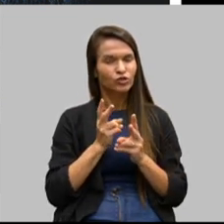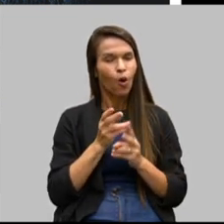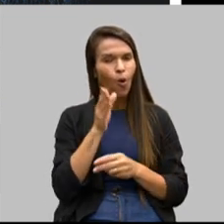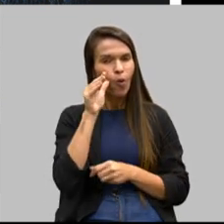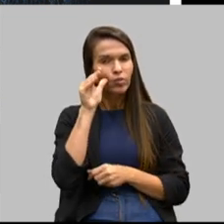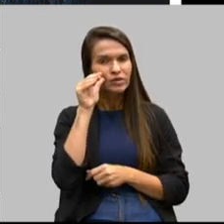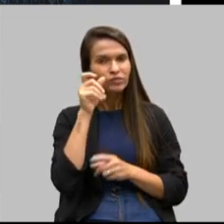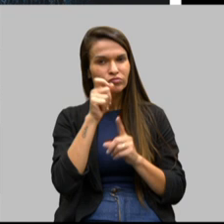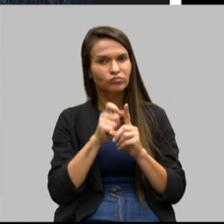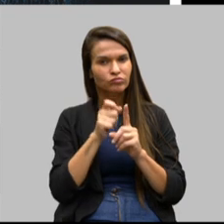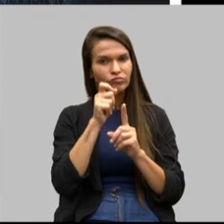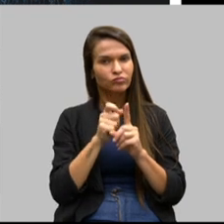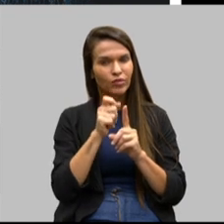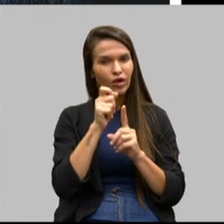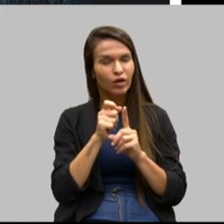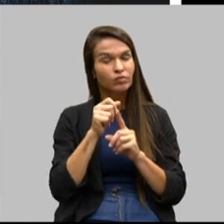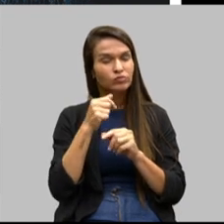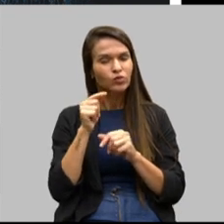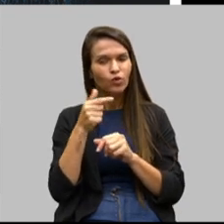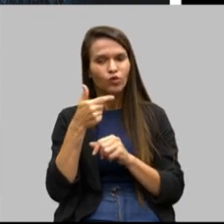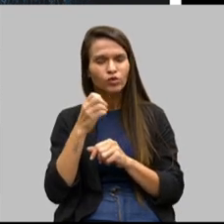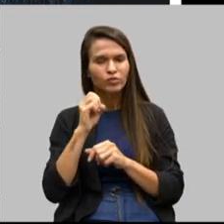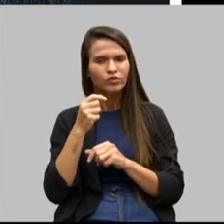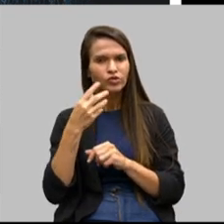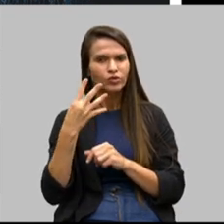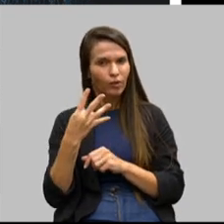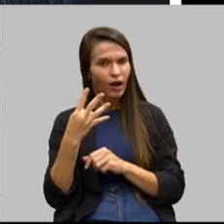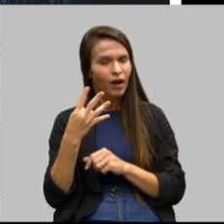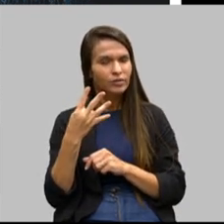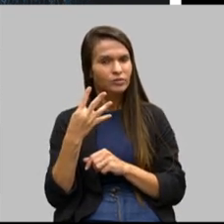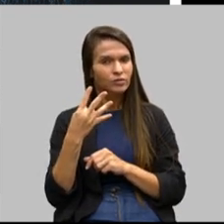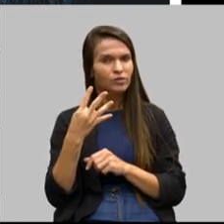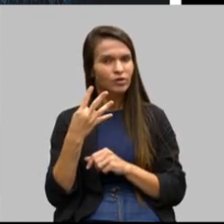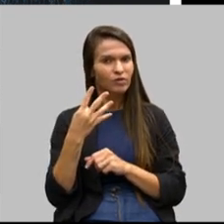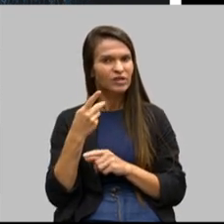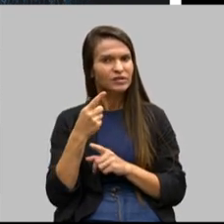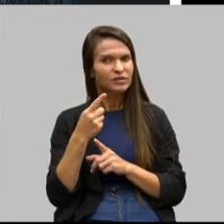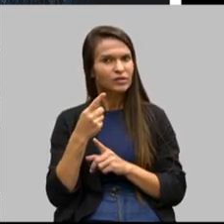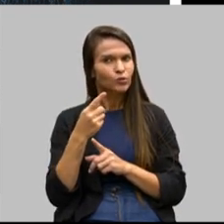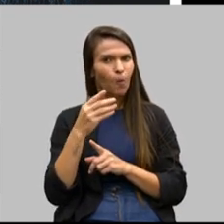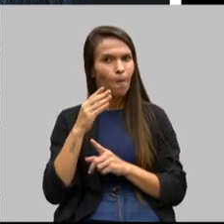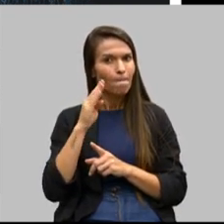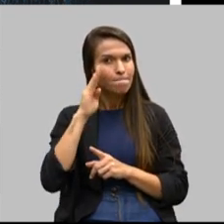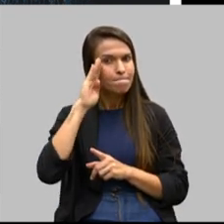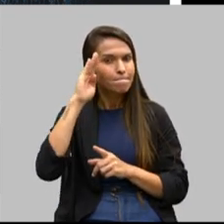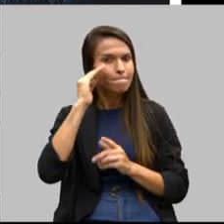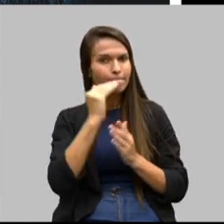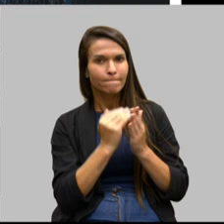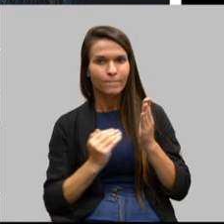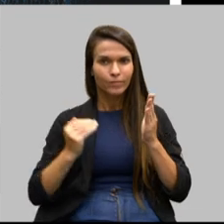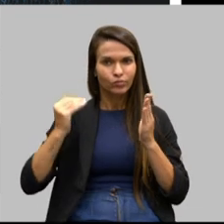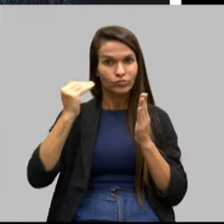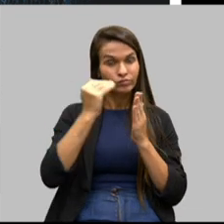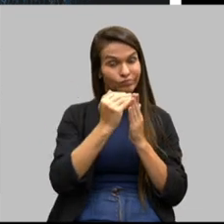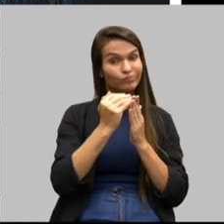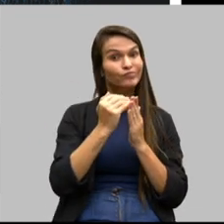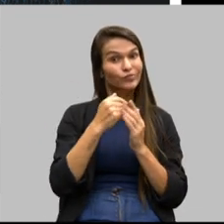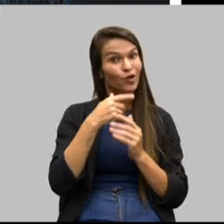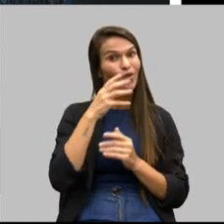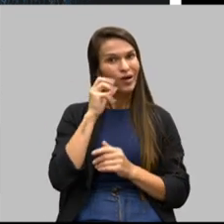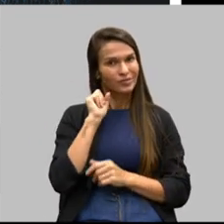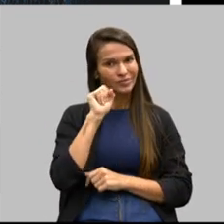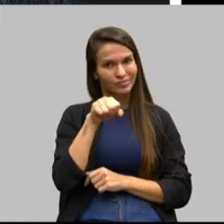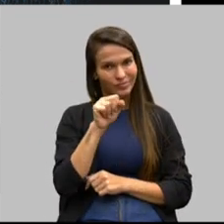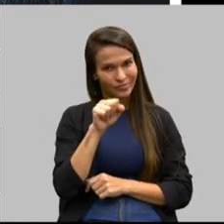que 2024 vai ser um recorde? Provavelmente sim. Nós